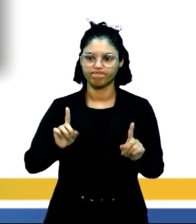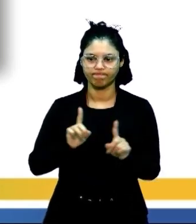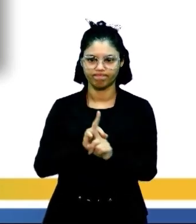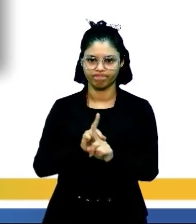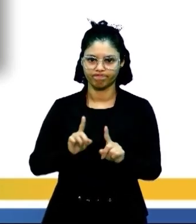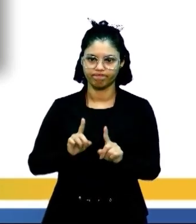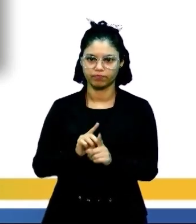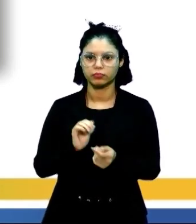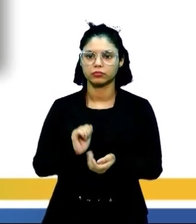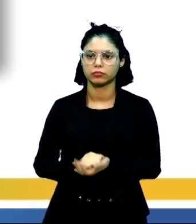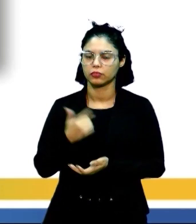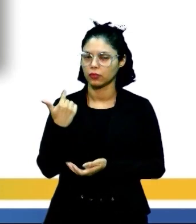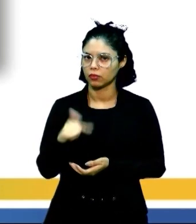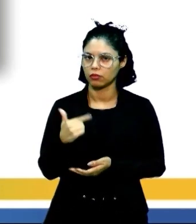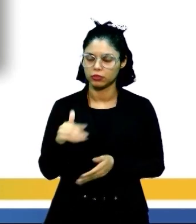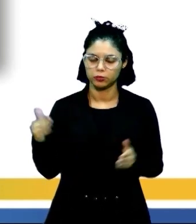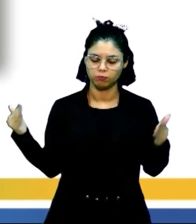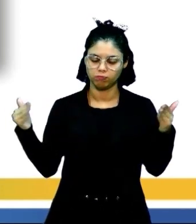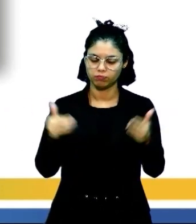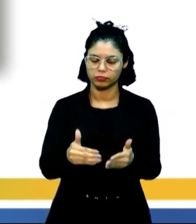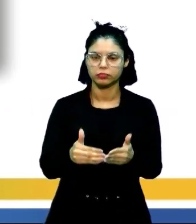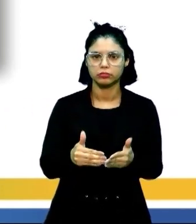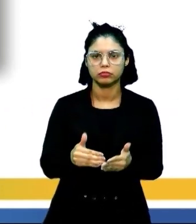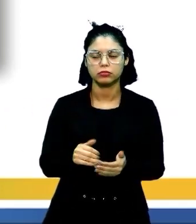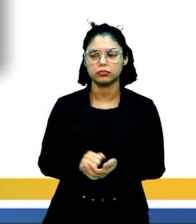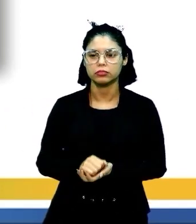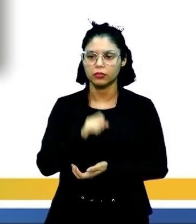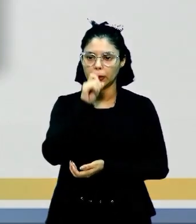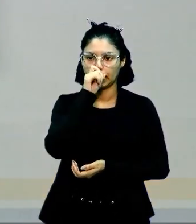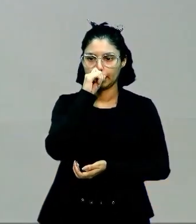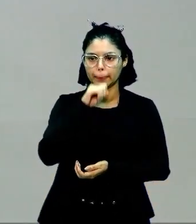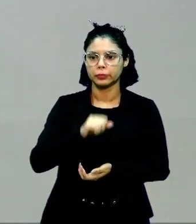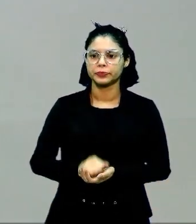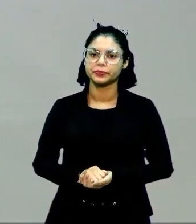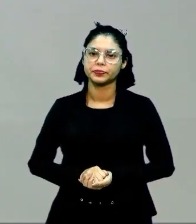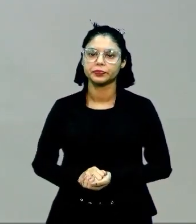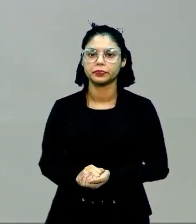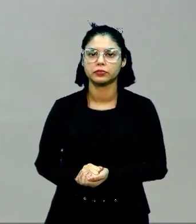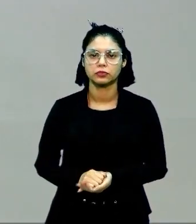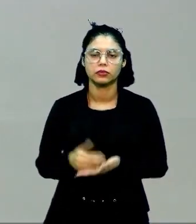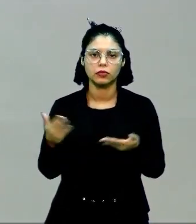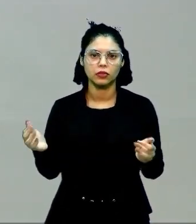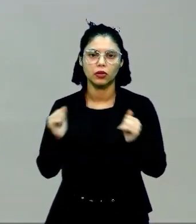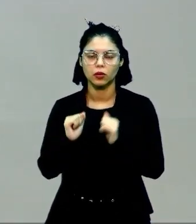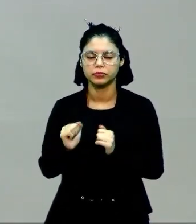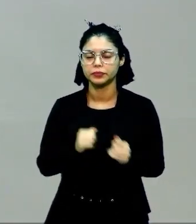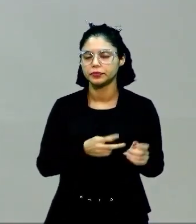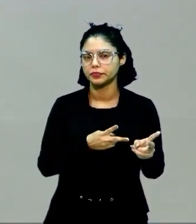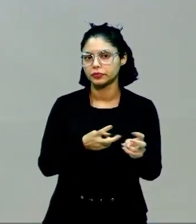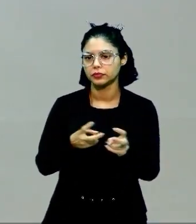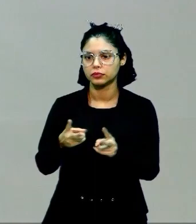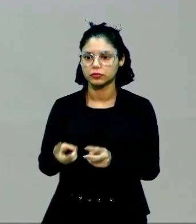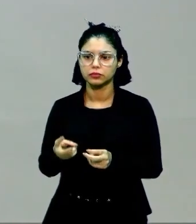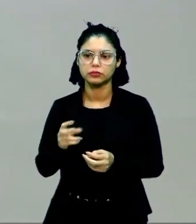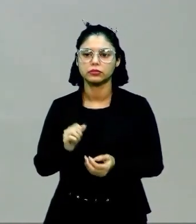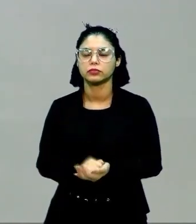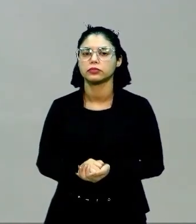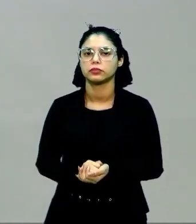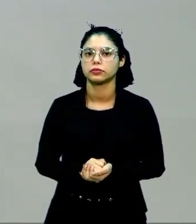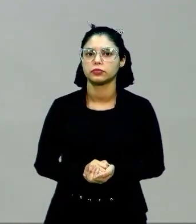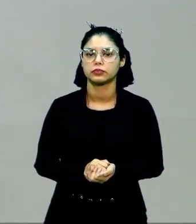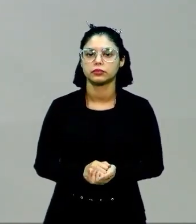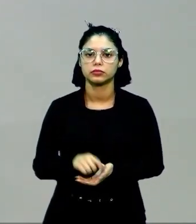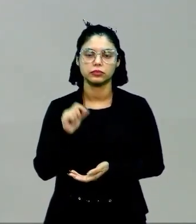desfavorável formado sem razão objetiva. Então vocês podem perceber, vocês puderam,